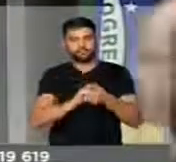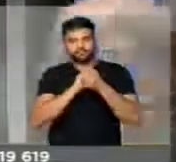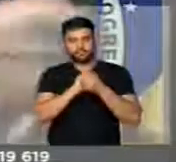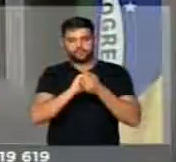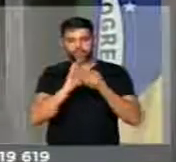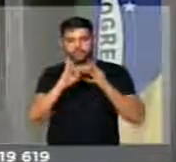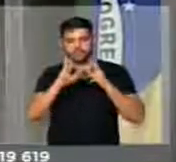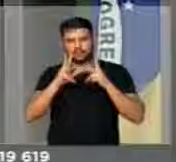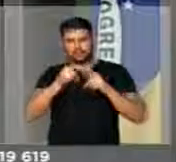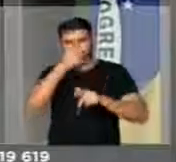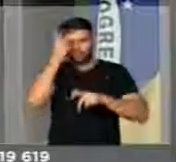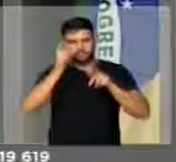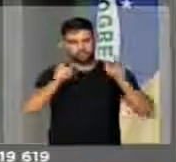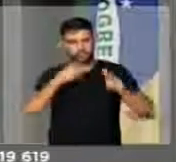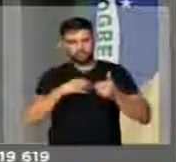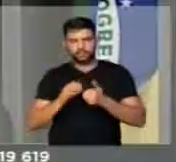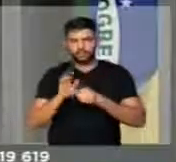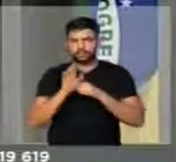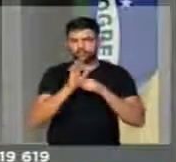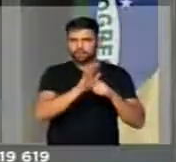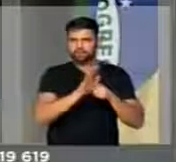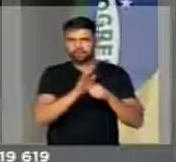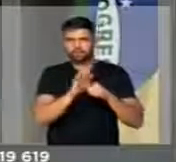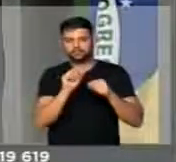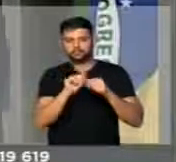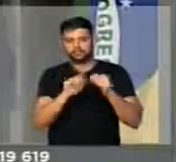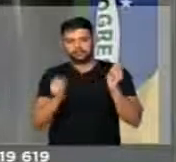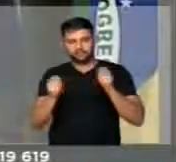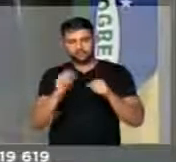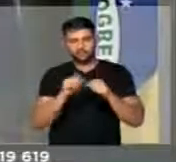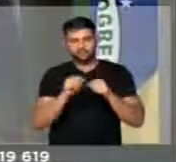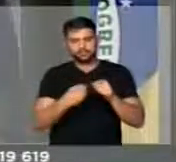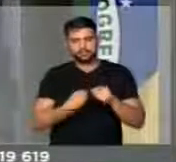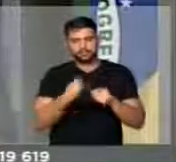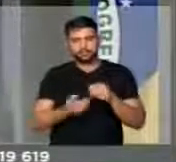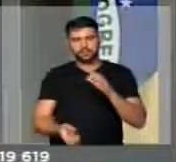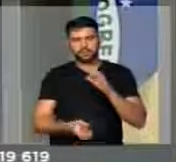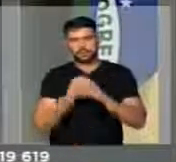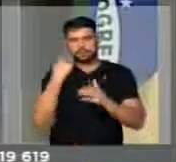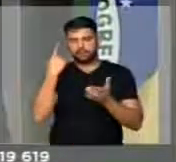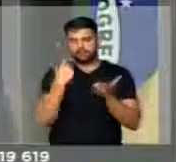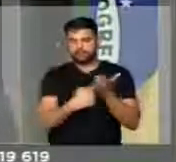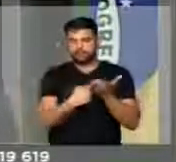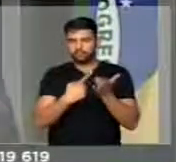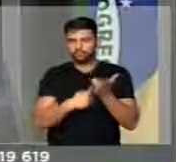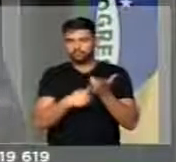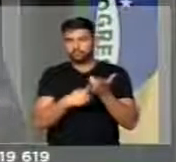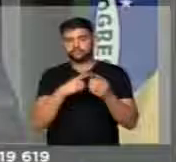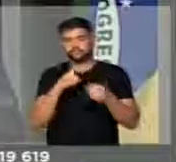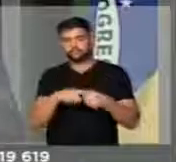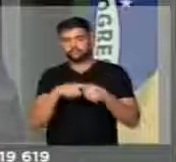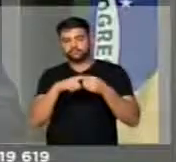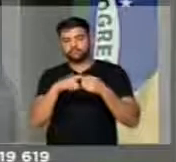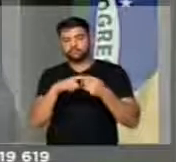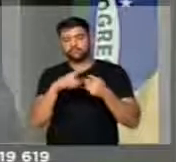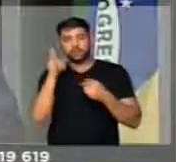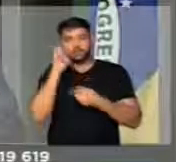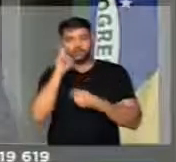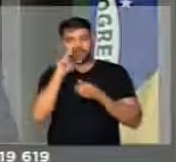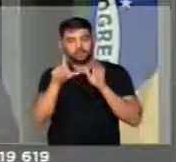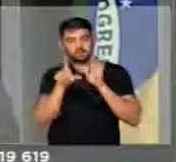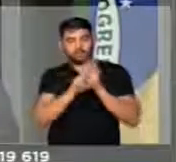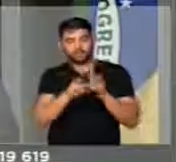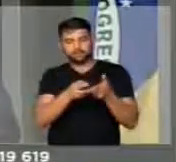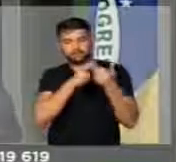saudar a todos aqueles que contribuíram para que pudéssemos aqui construir um acordo. Lembrando que esta lei